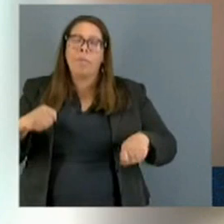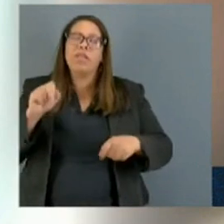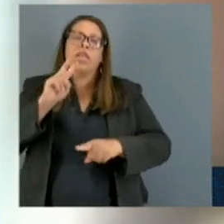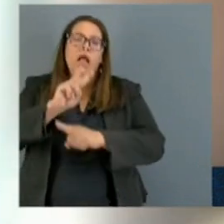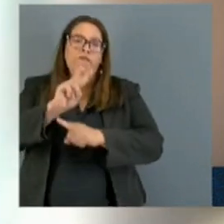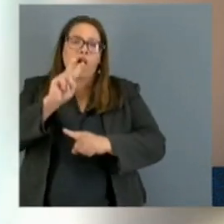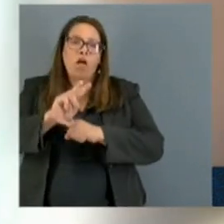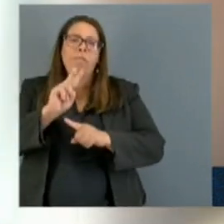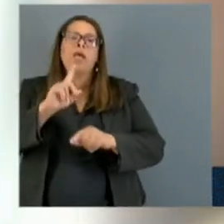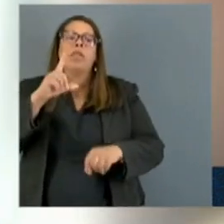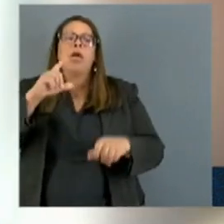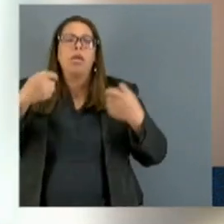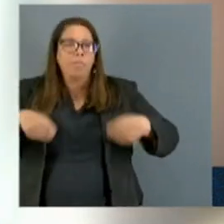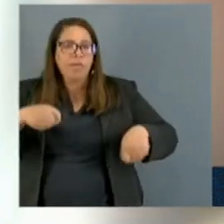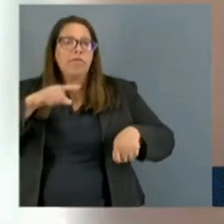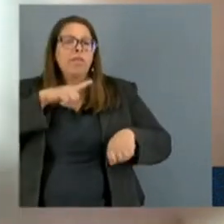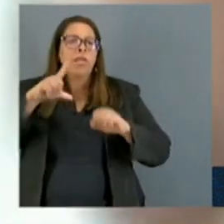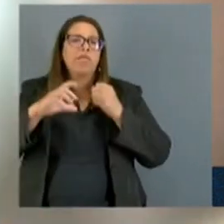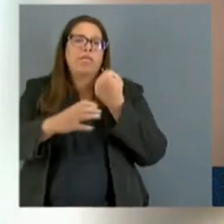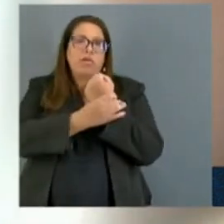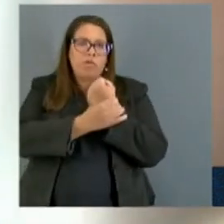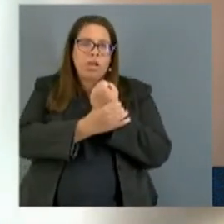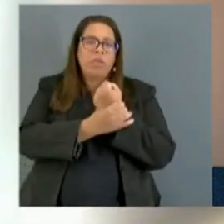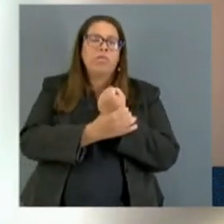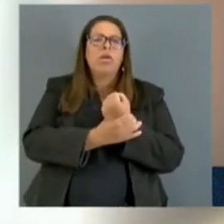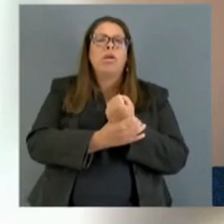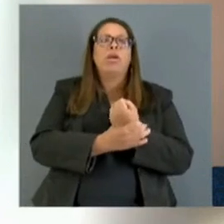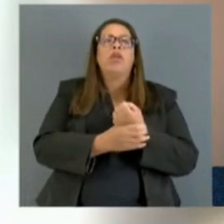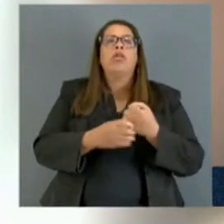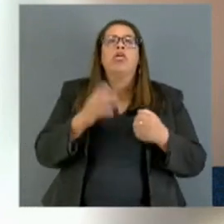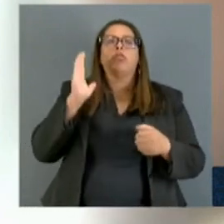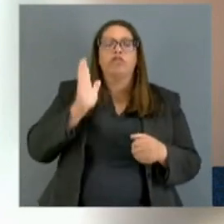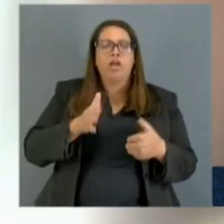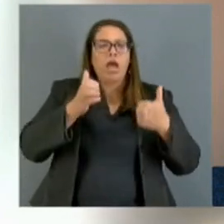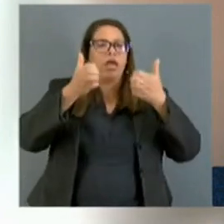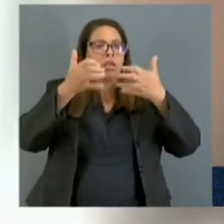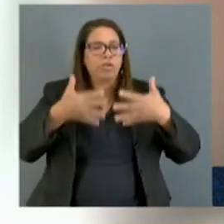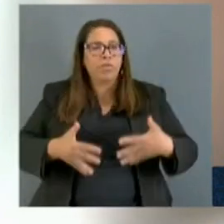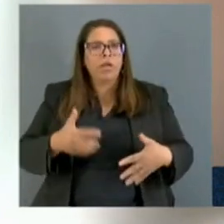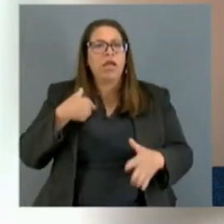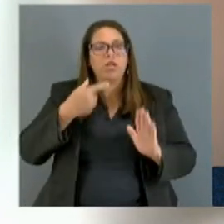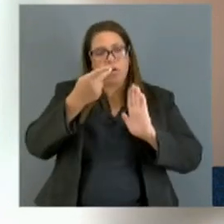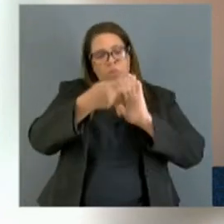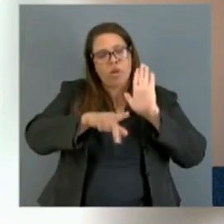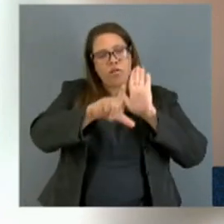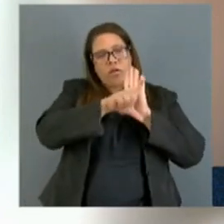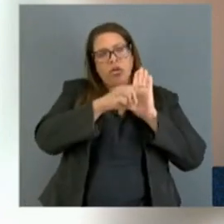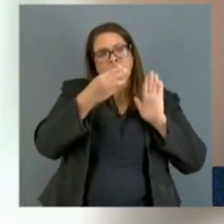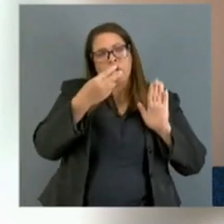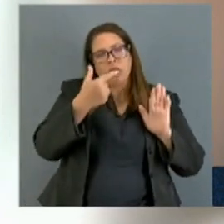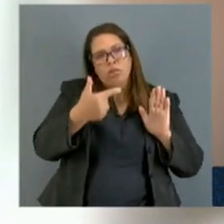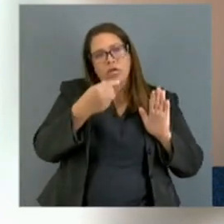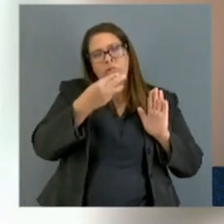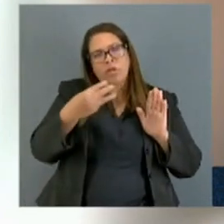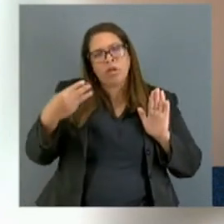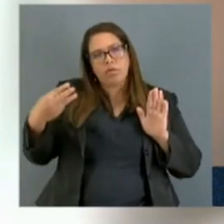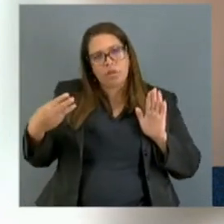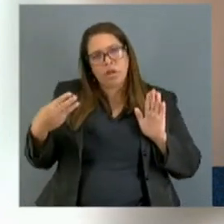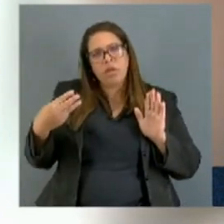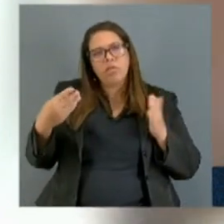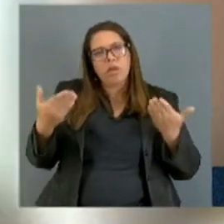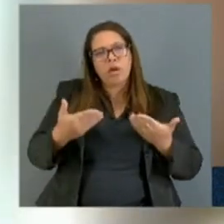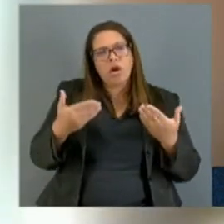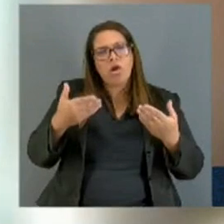contra a segurança. Então, dito isso, já caminhando para o final, eu gostaria de ressaltar que o projeto de lei 2338 atual, com